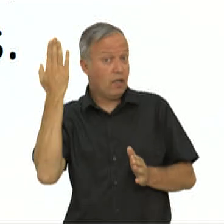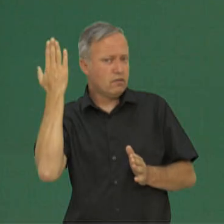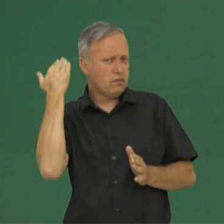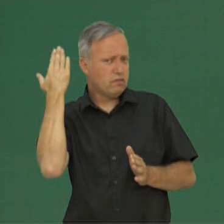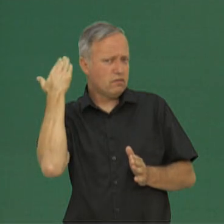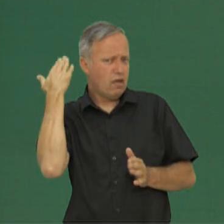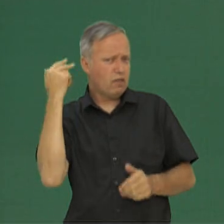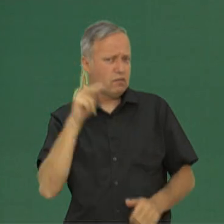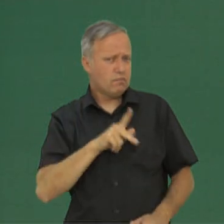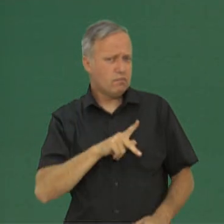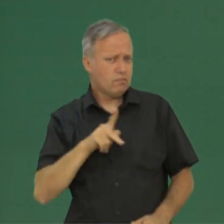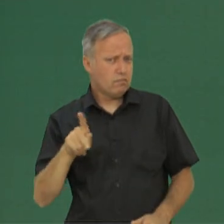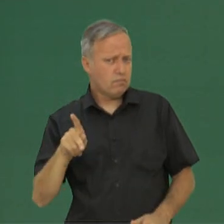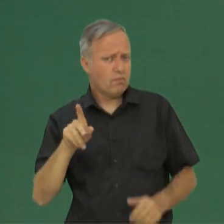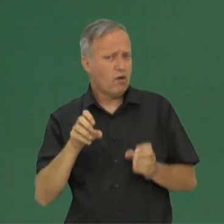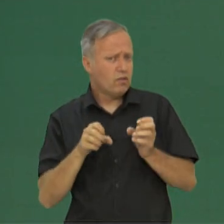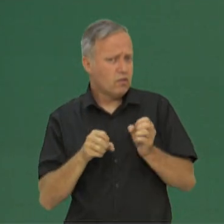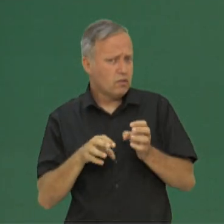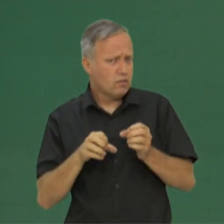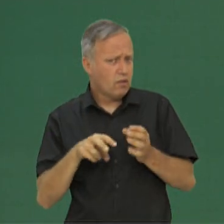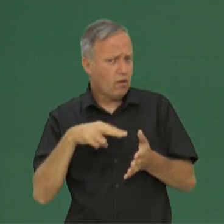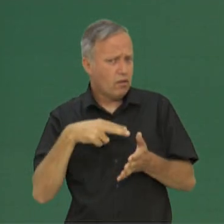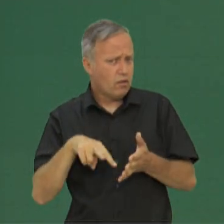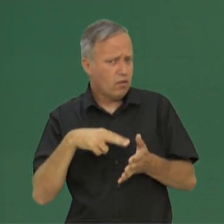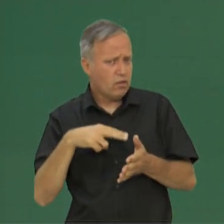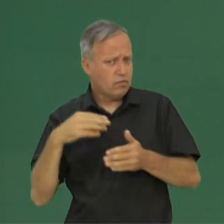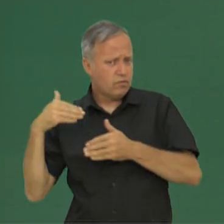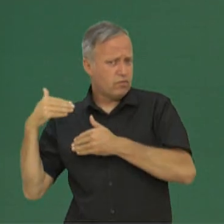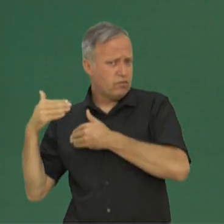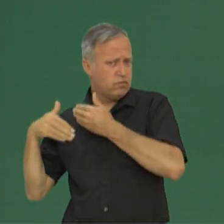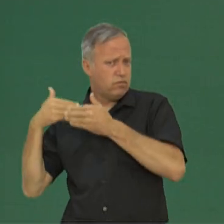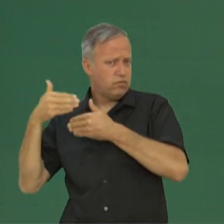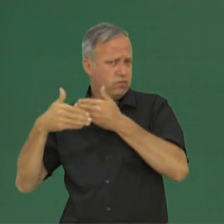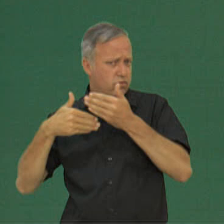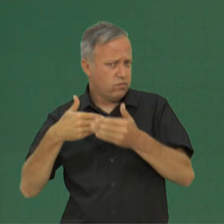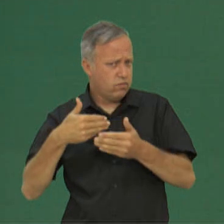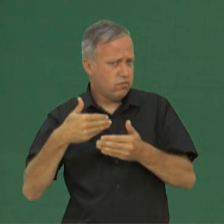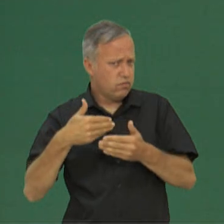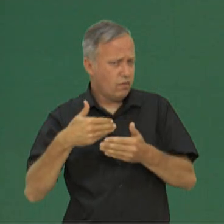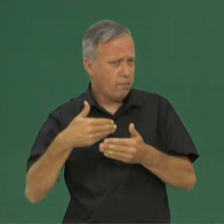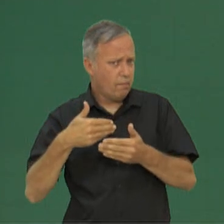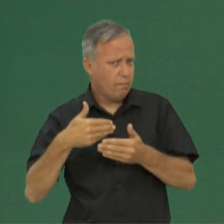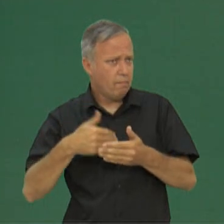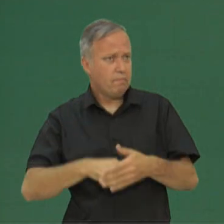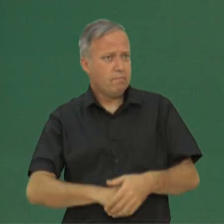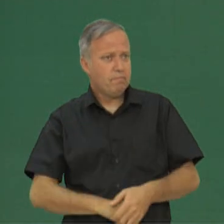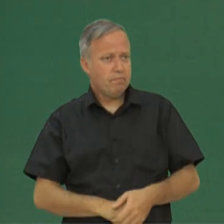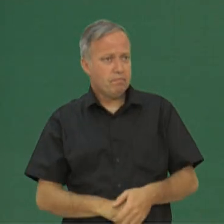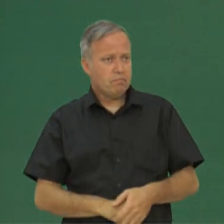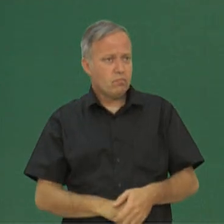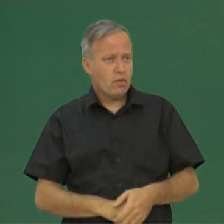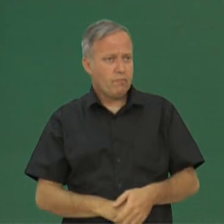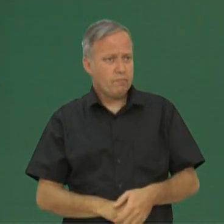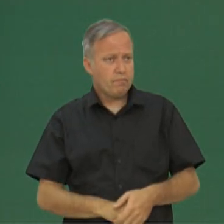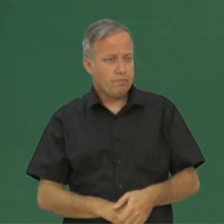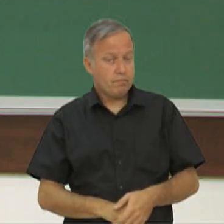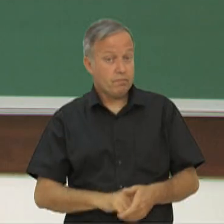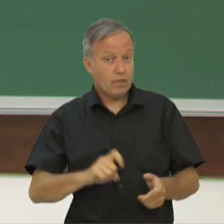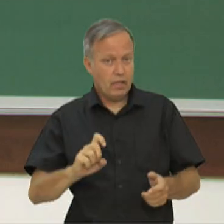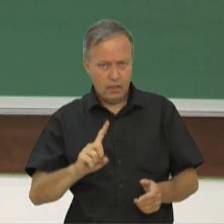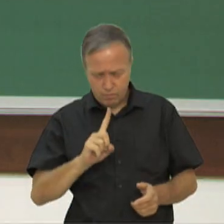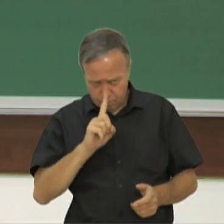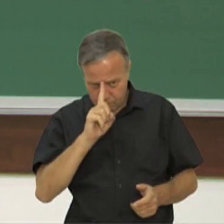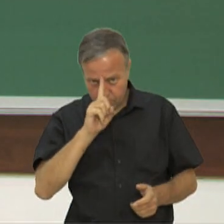professores lá, né? Que já vieram da época do Renascimento, trabalhando para ensinar as pessoas a dançar. E que ele